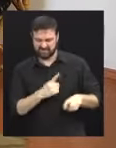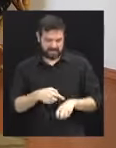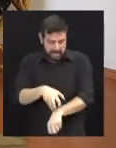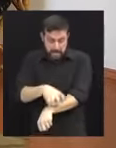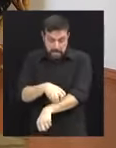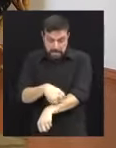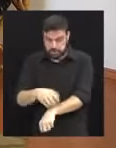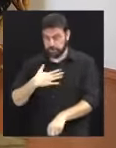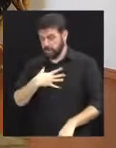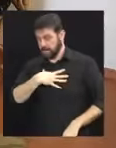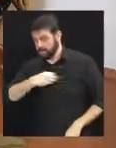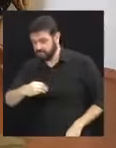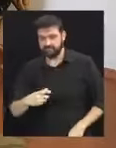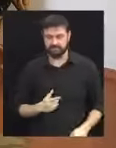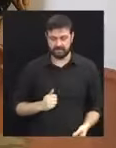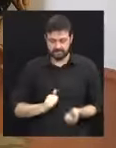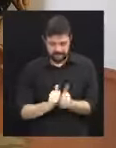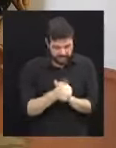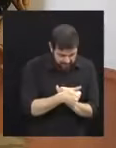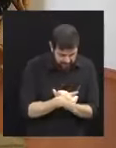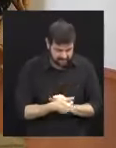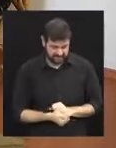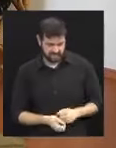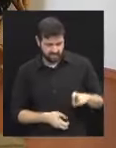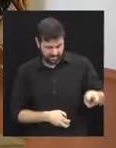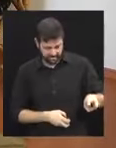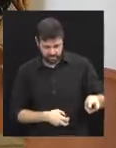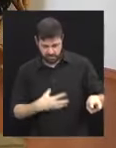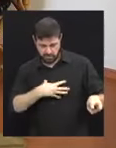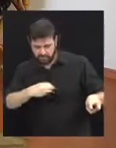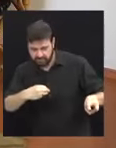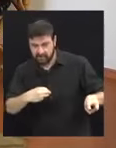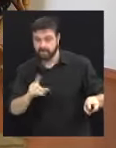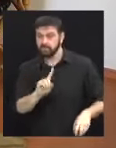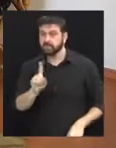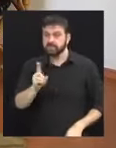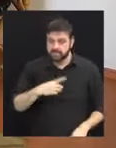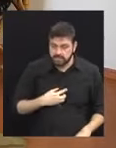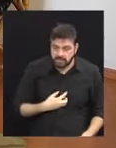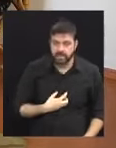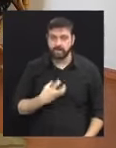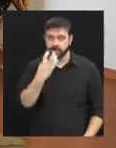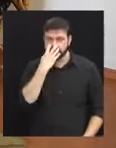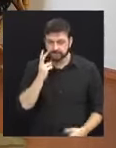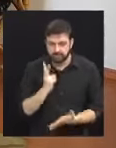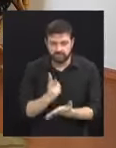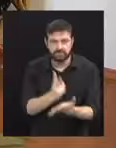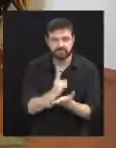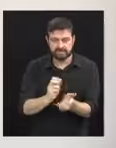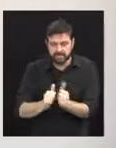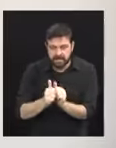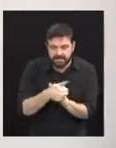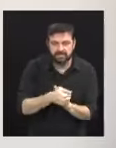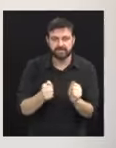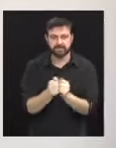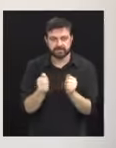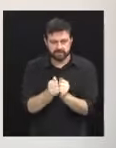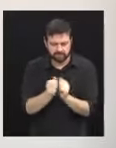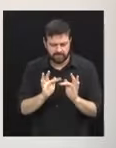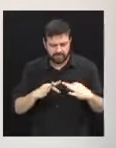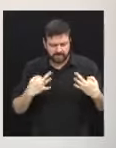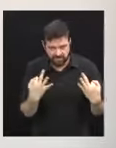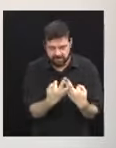assim, Ou o bicho também não se adapta ao fato de uma criança estar entrando naquela família? Não, o bicho sempre se adapta. O bicho sempre se adapta. Ele sempre se dá,